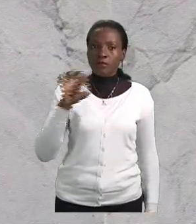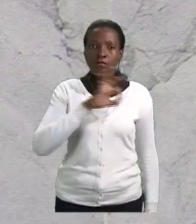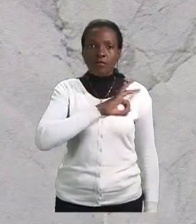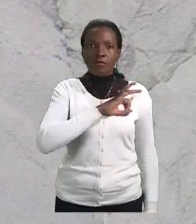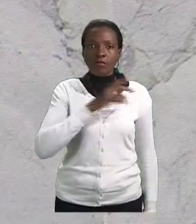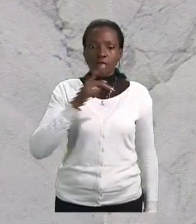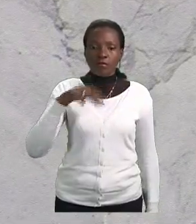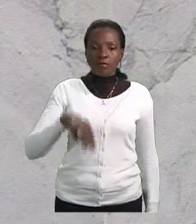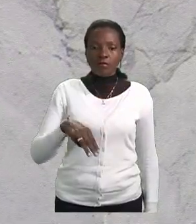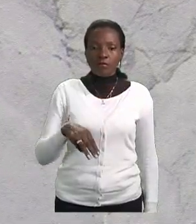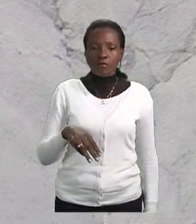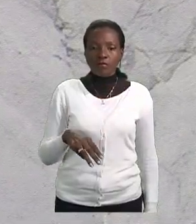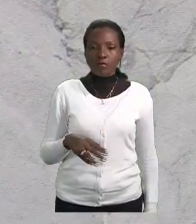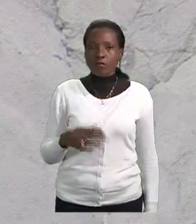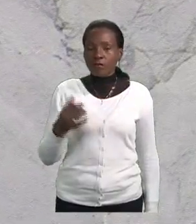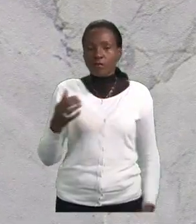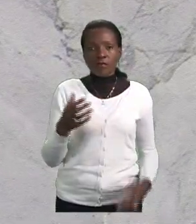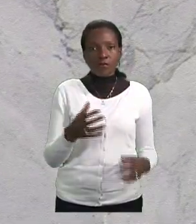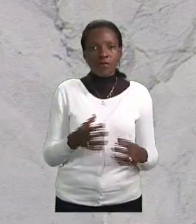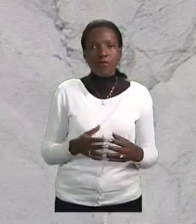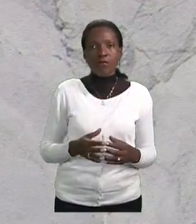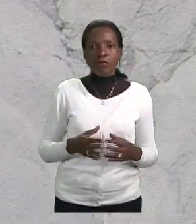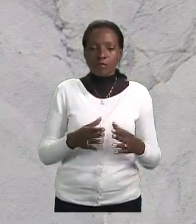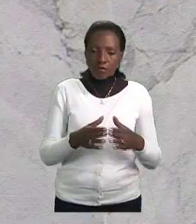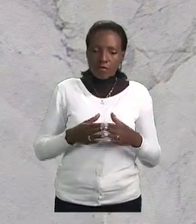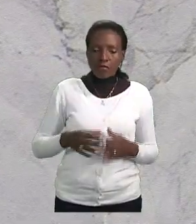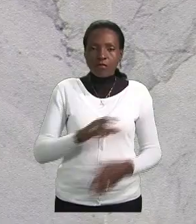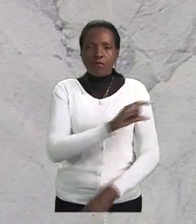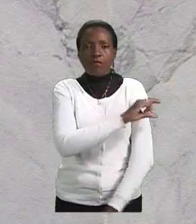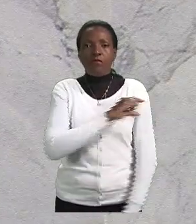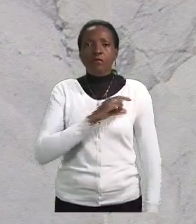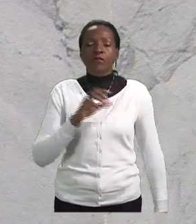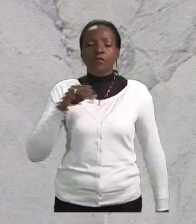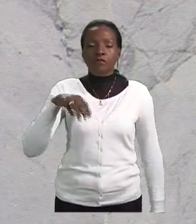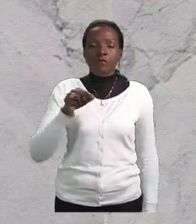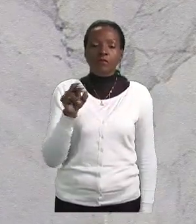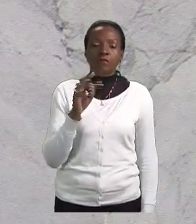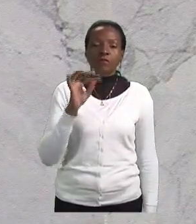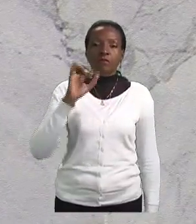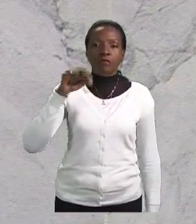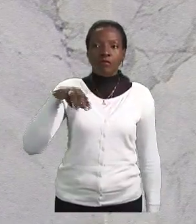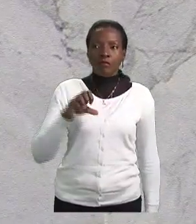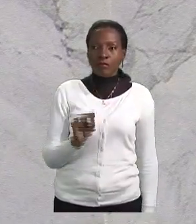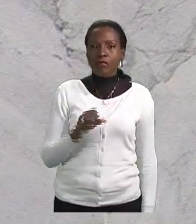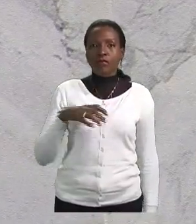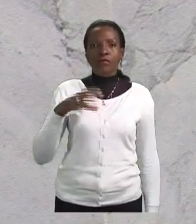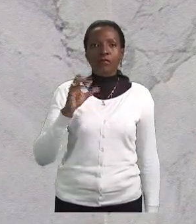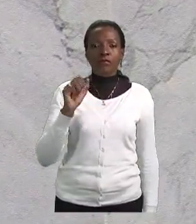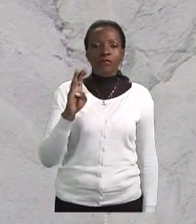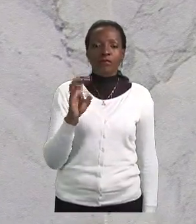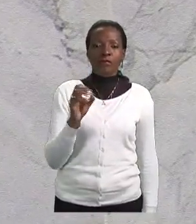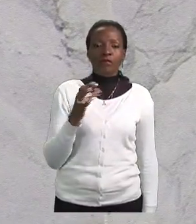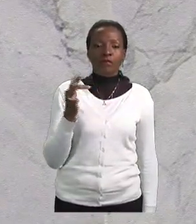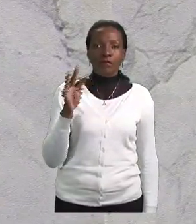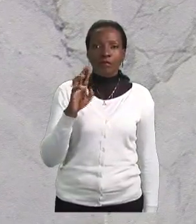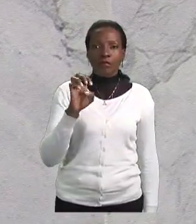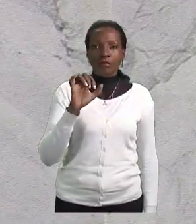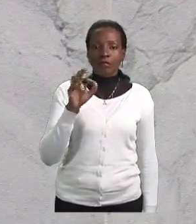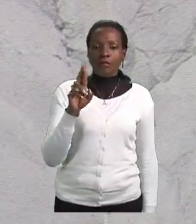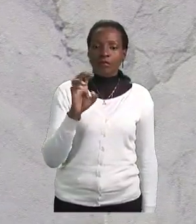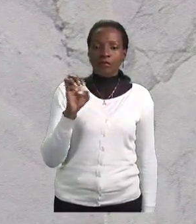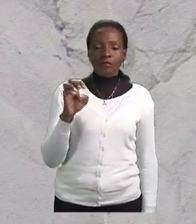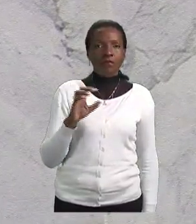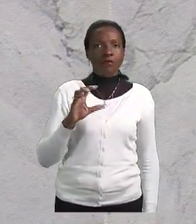samba chama um apoio do cabo freire do sargento martins os demais policiais do cabo júlio césar é o da lu